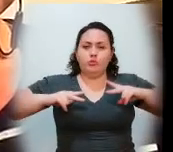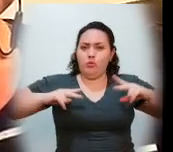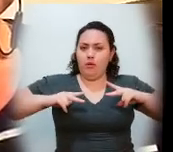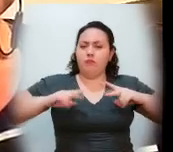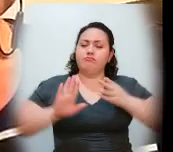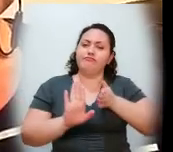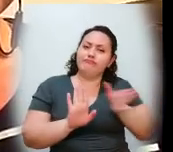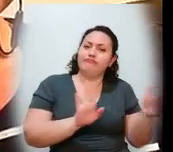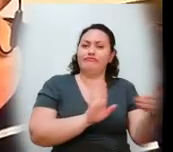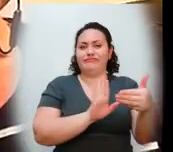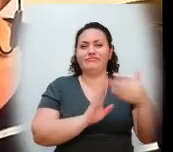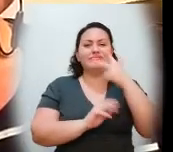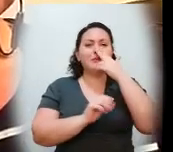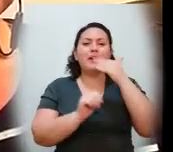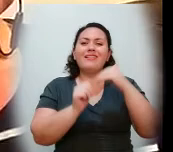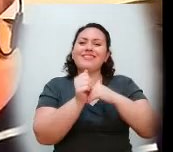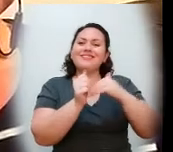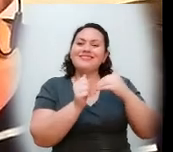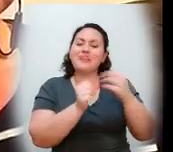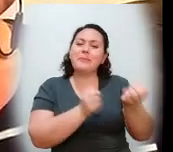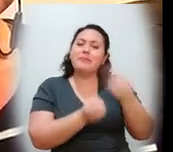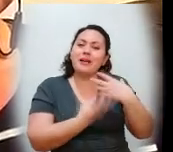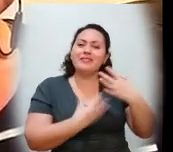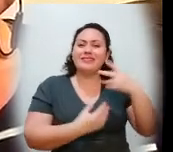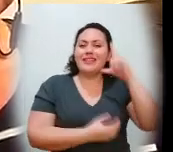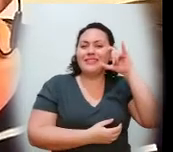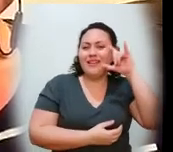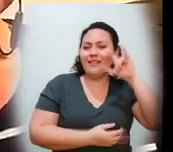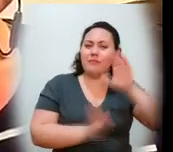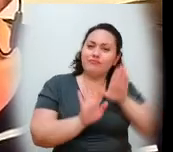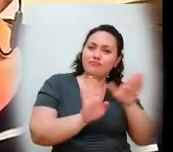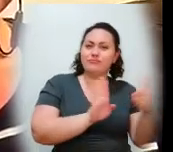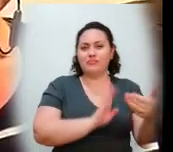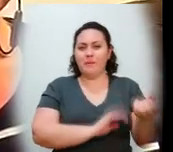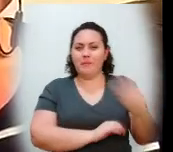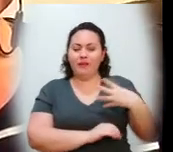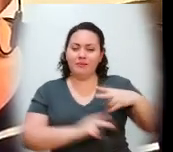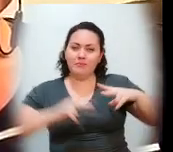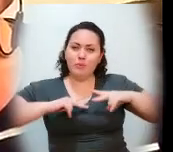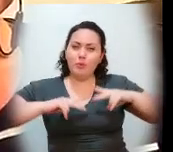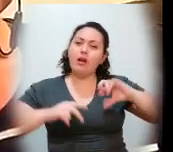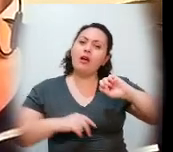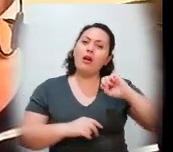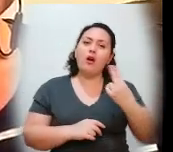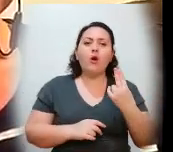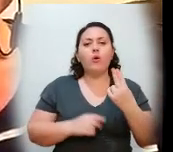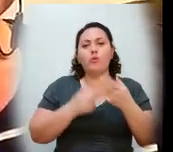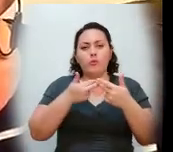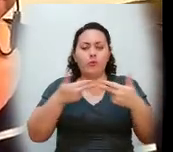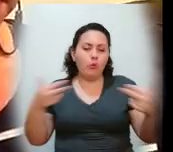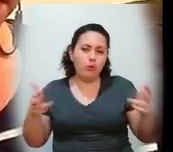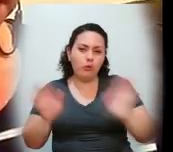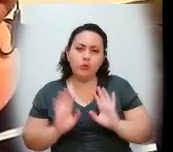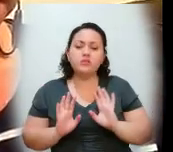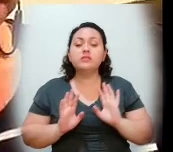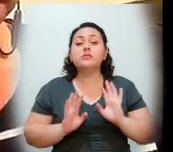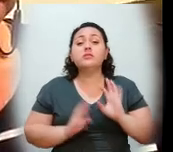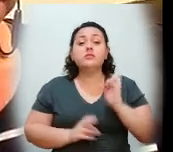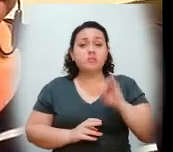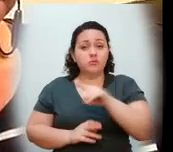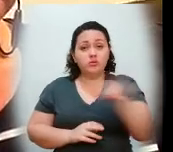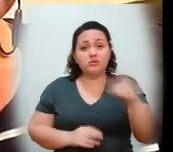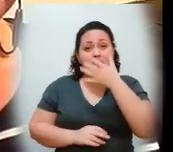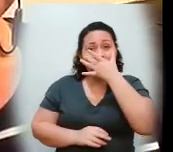pelo inbox do Instagram ou nos mandar algum e-mail, né? Mas também quem achar que está difícil